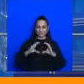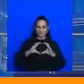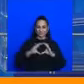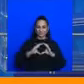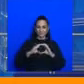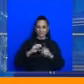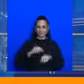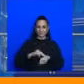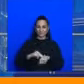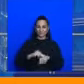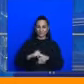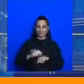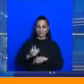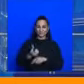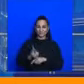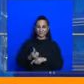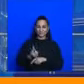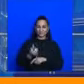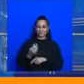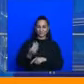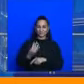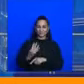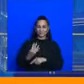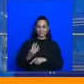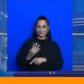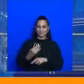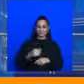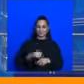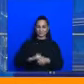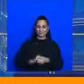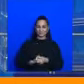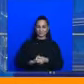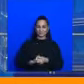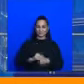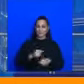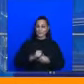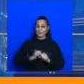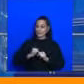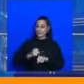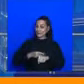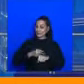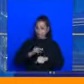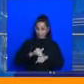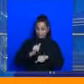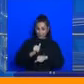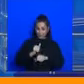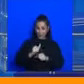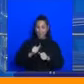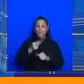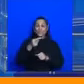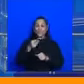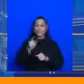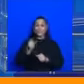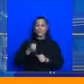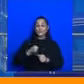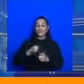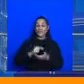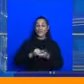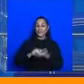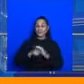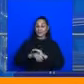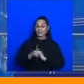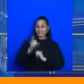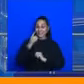Bola marrom 64, marrom número 64. E pode ser agora, vamos chamar o 20º número